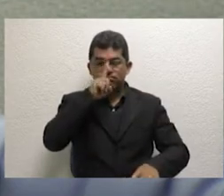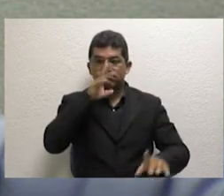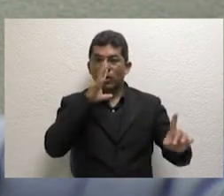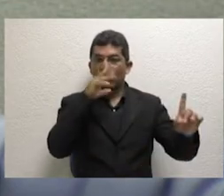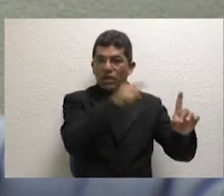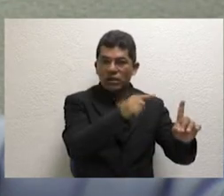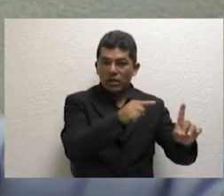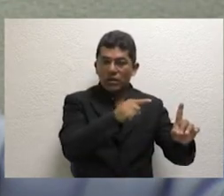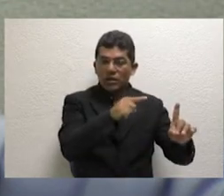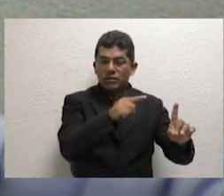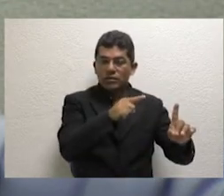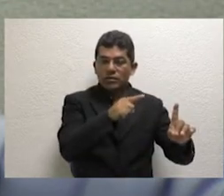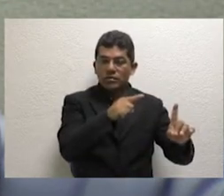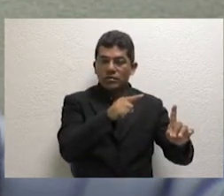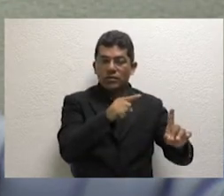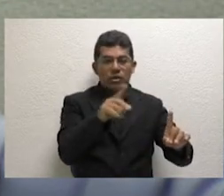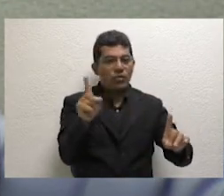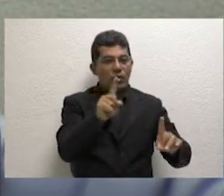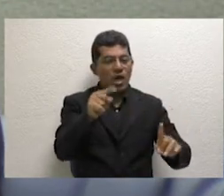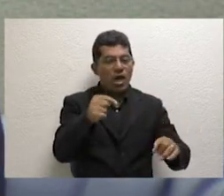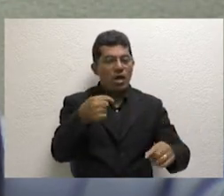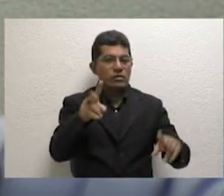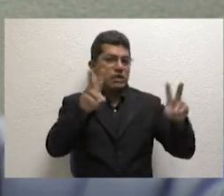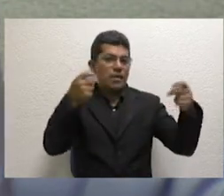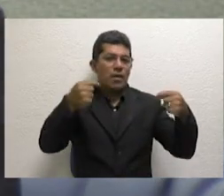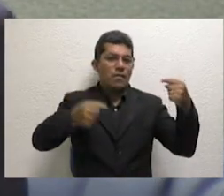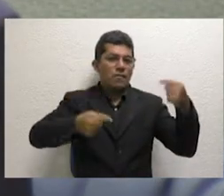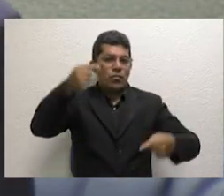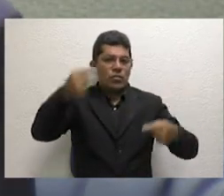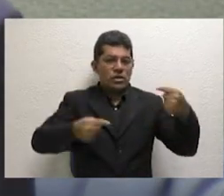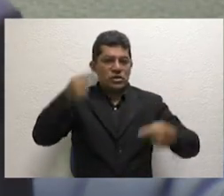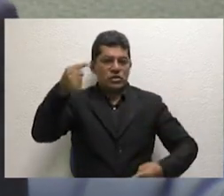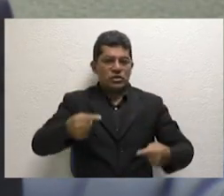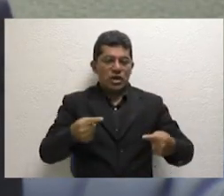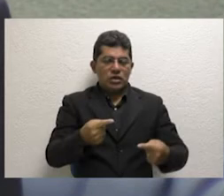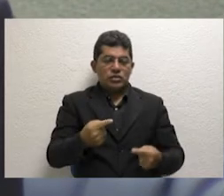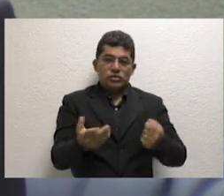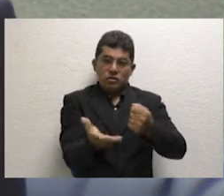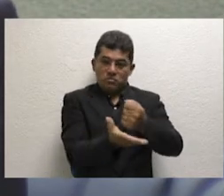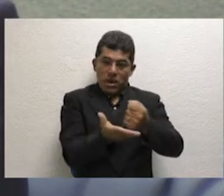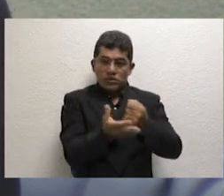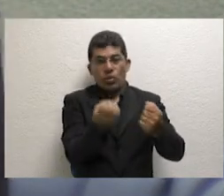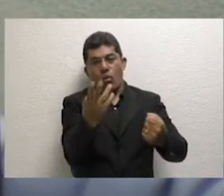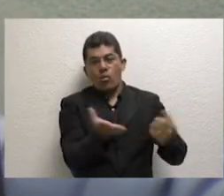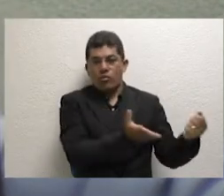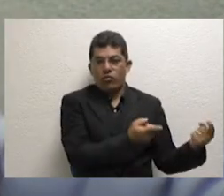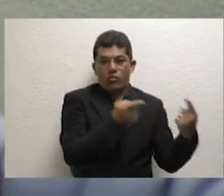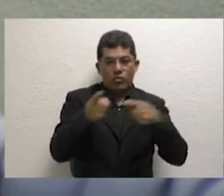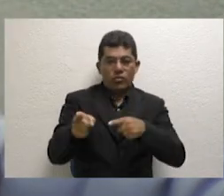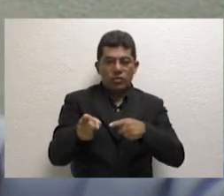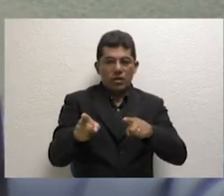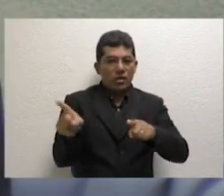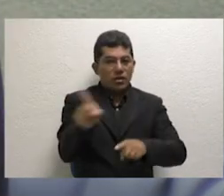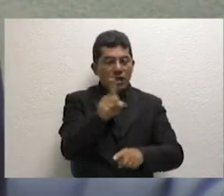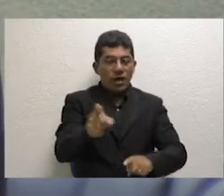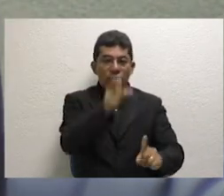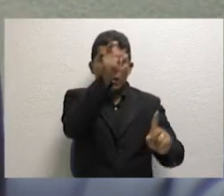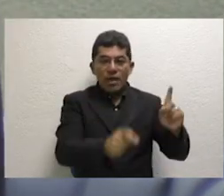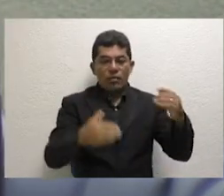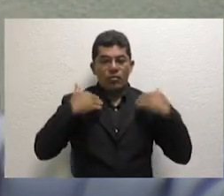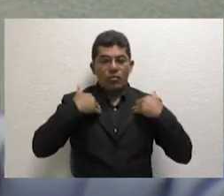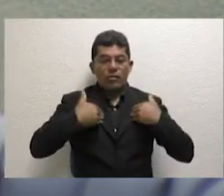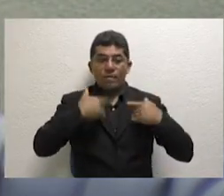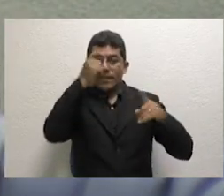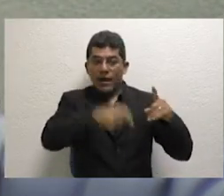não é a questão política de oposição e governo é uma questão de integridade física